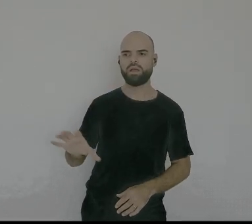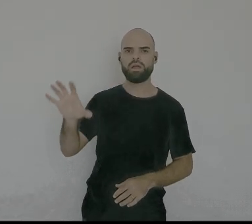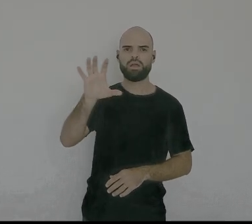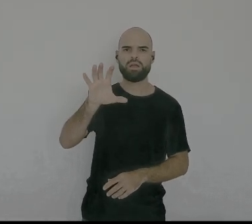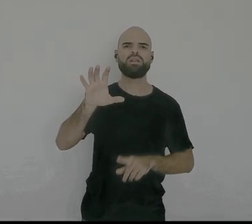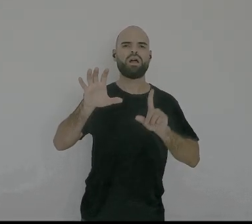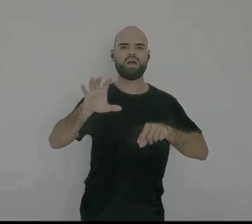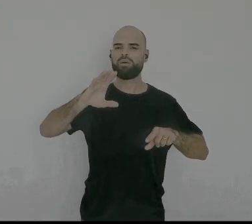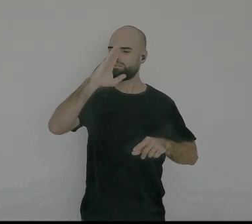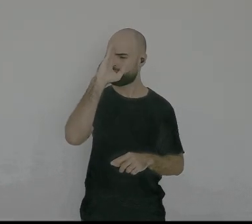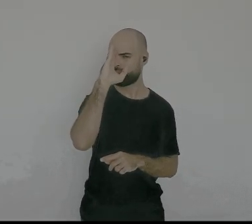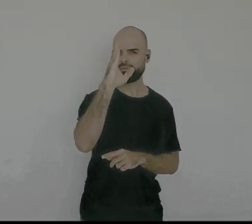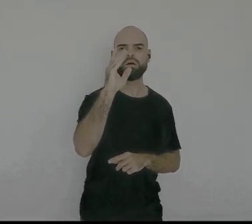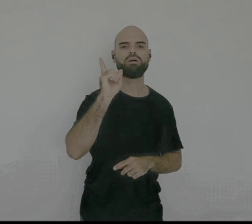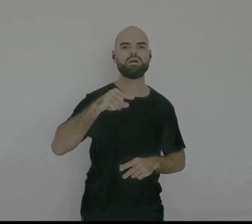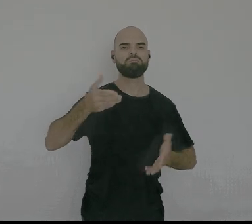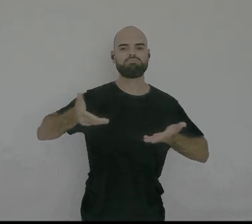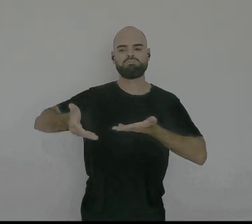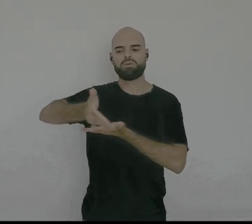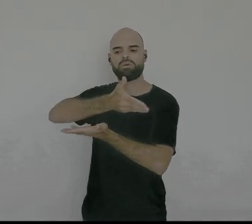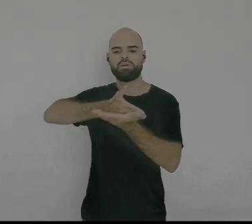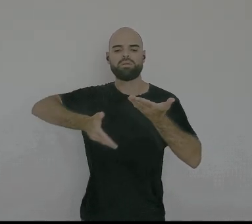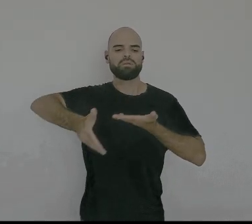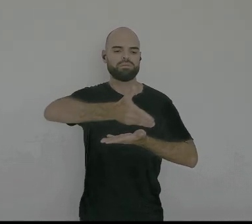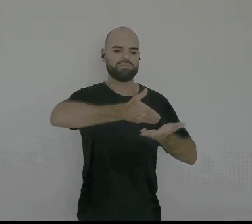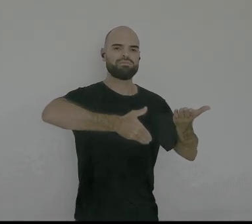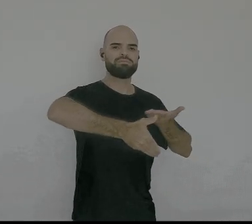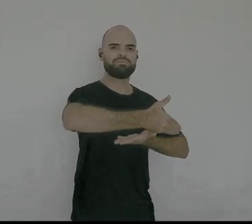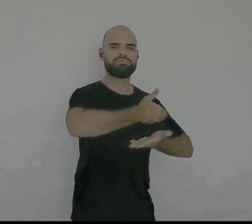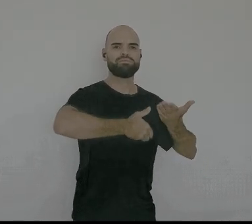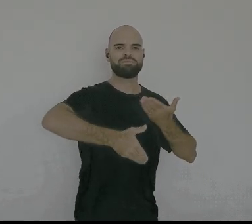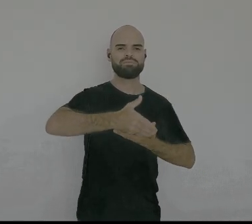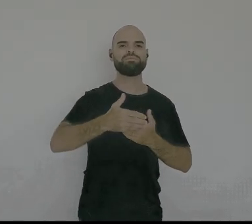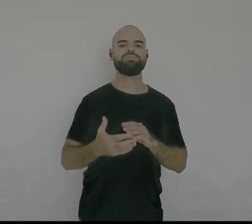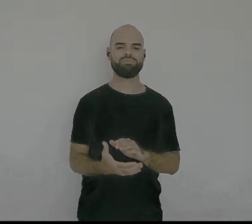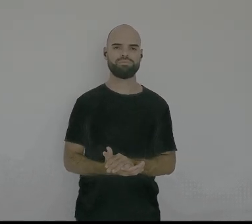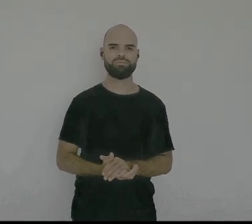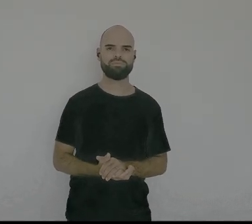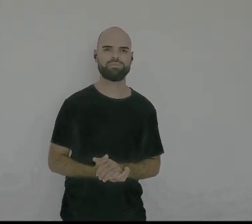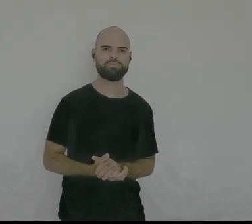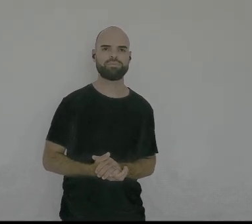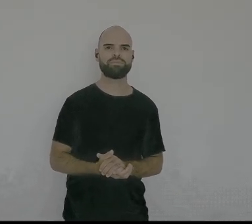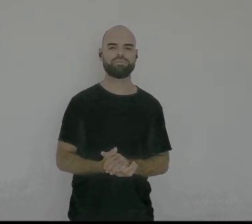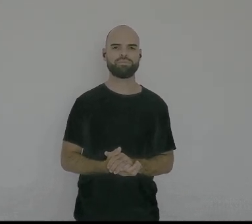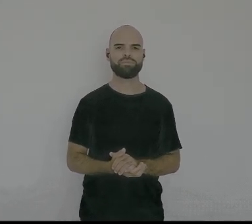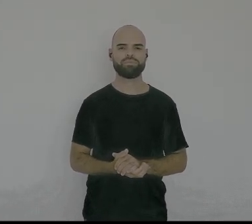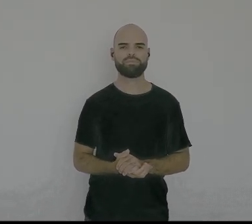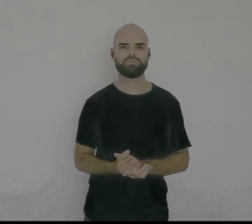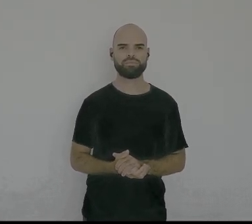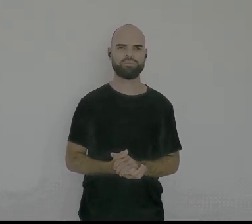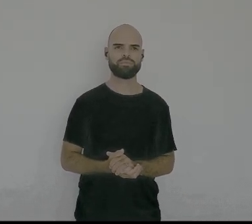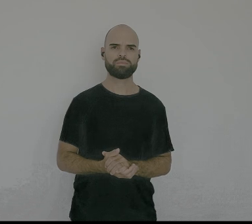principal na governança em rede é a colaboração entre os diferentes atores e a maximização